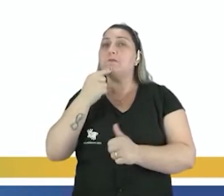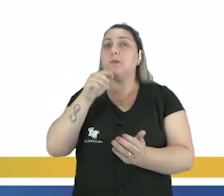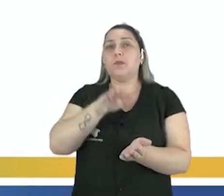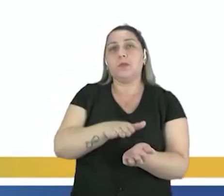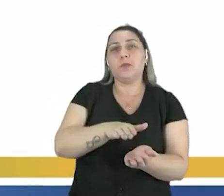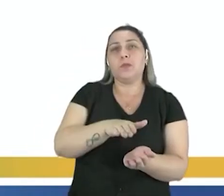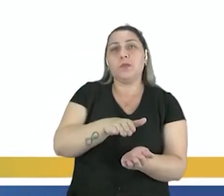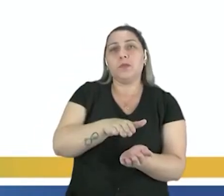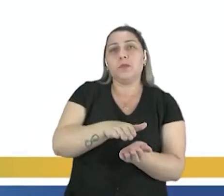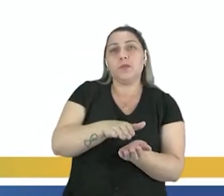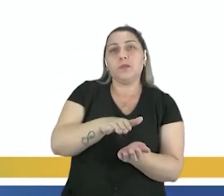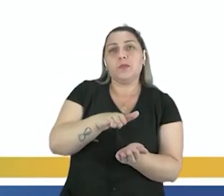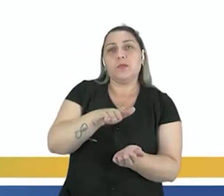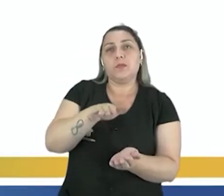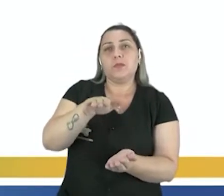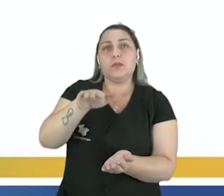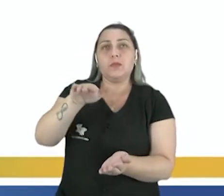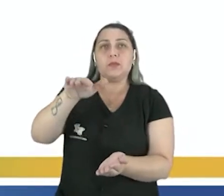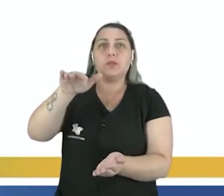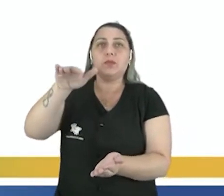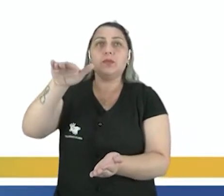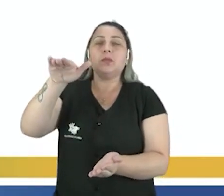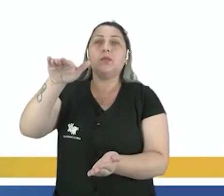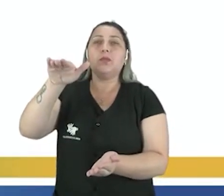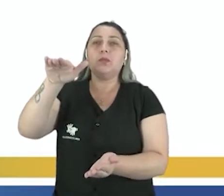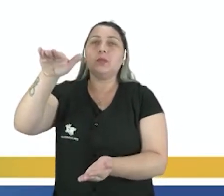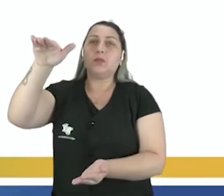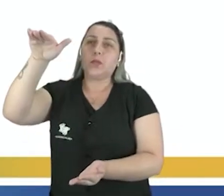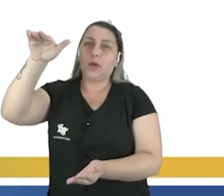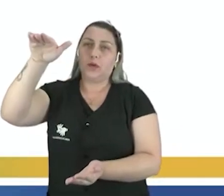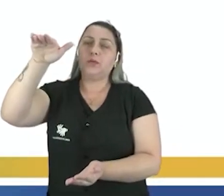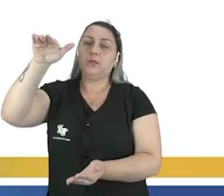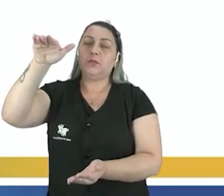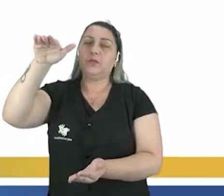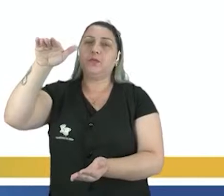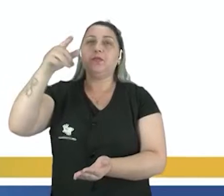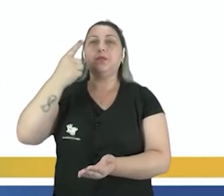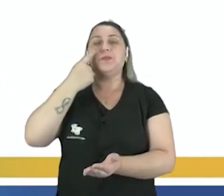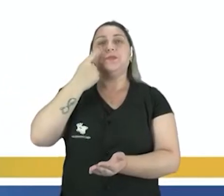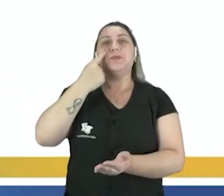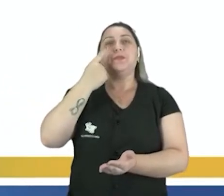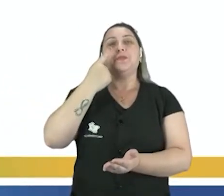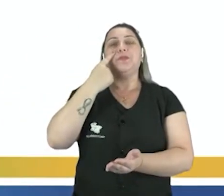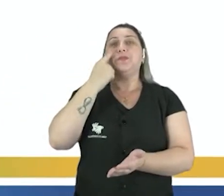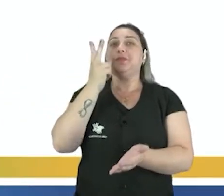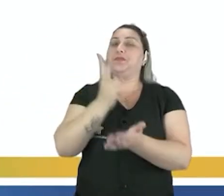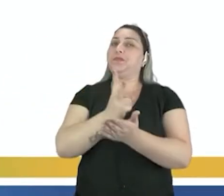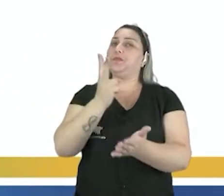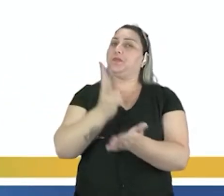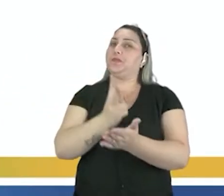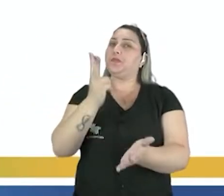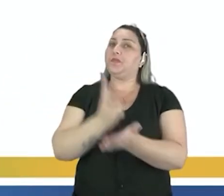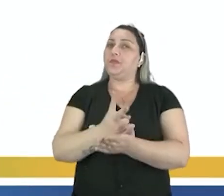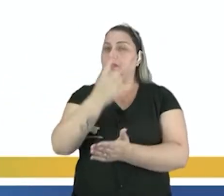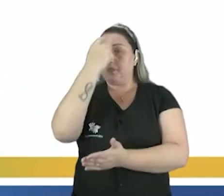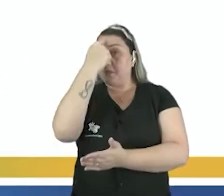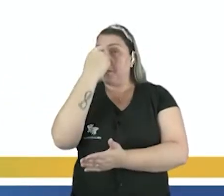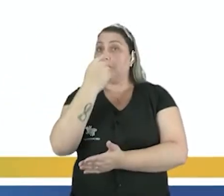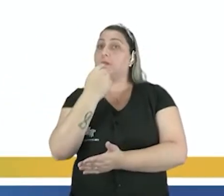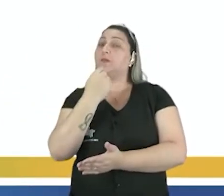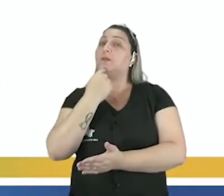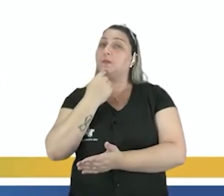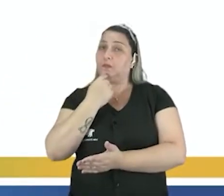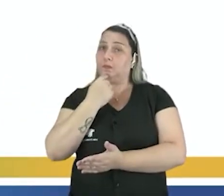ampliando. Ó. Você tinha uma menor ali, agora você tem uma regular e uma maior. Repare que é a mesma figura em termos